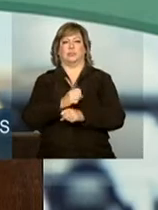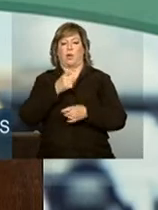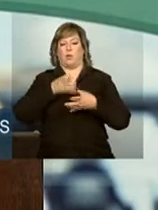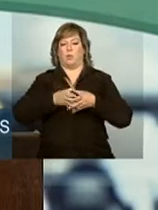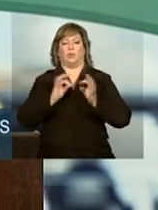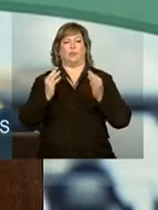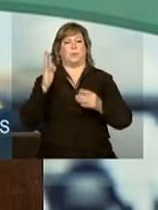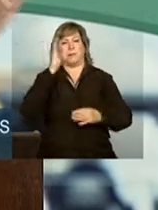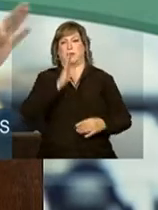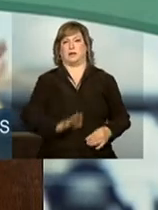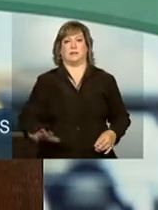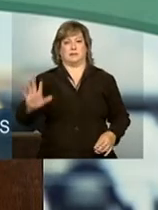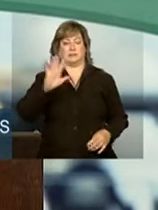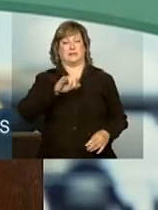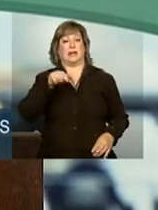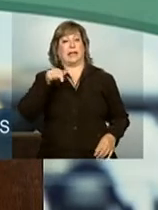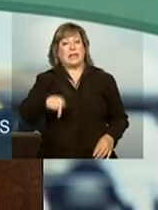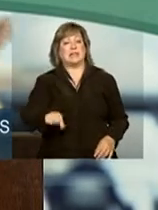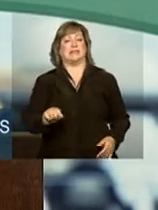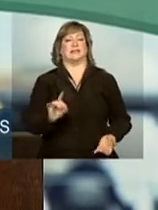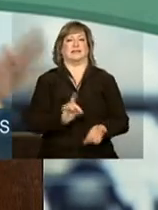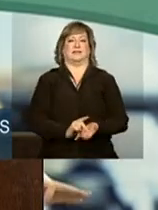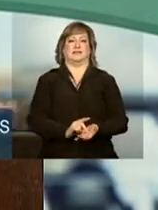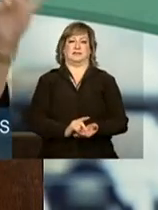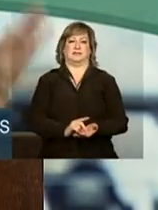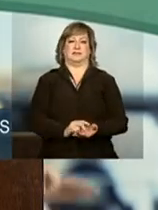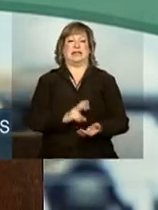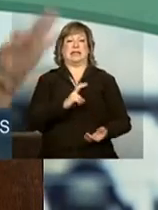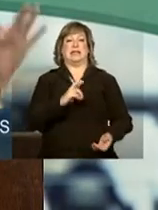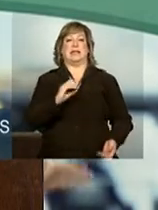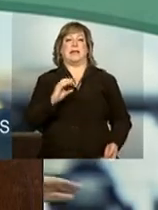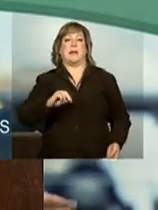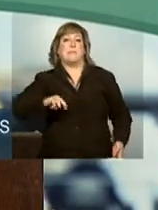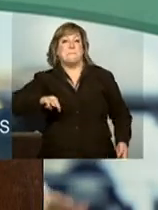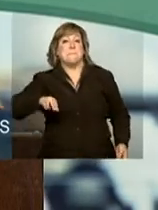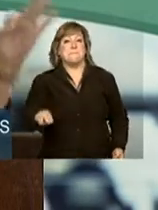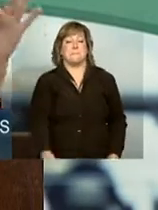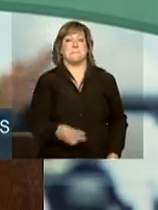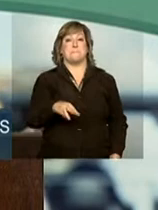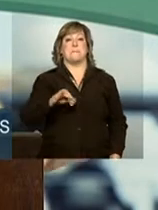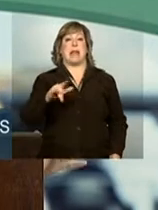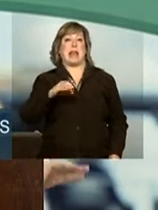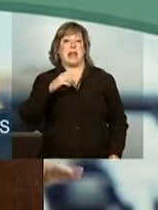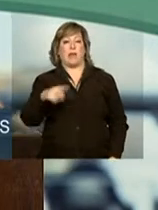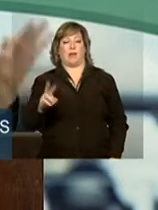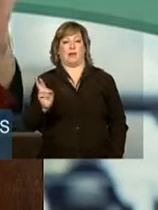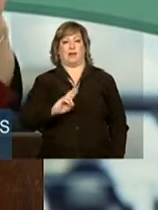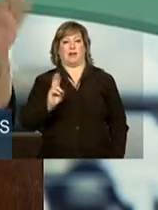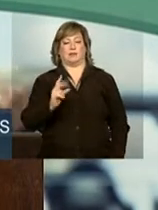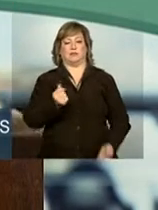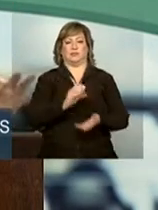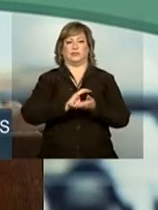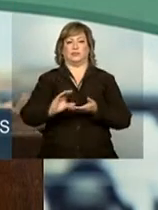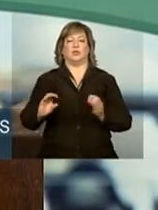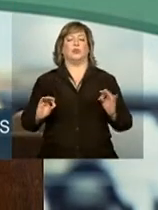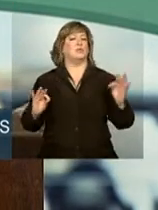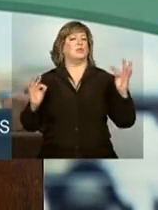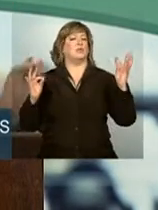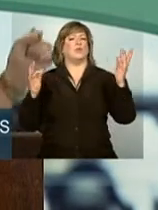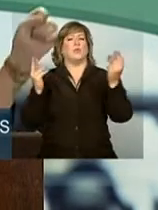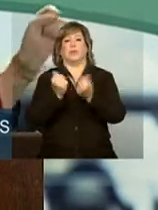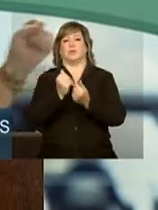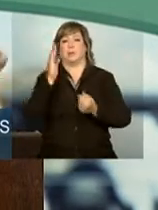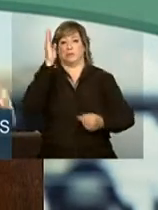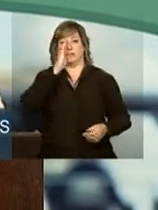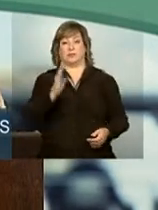inteiro. Era essa a realidade. Era 500 milhões de reais para investir em todo o Brasil, não